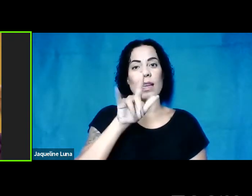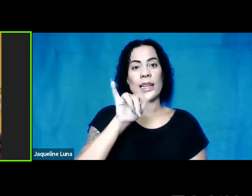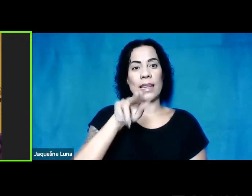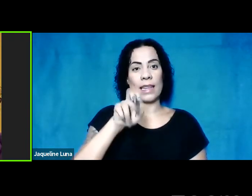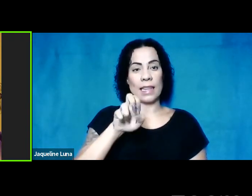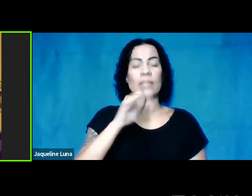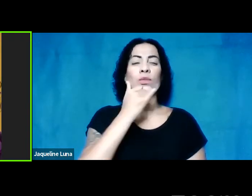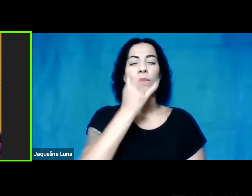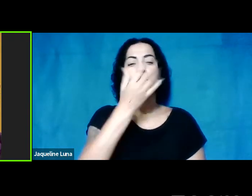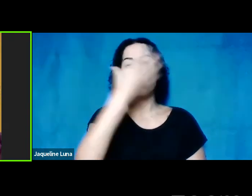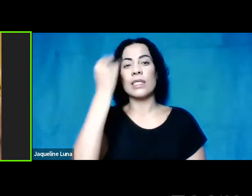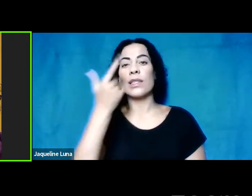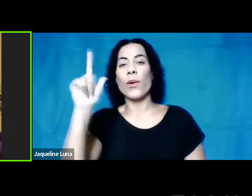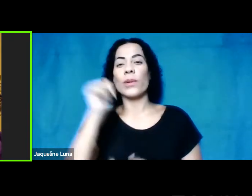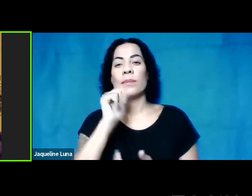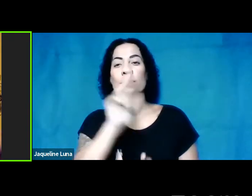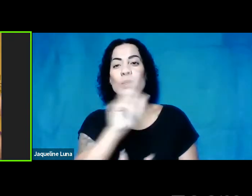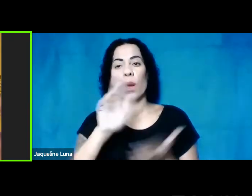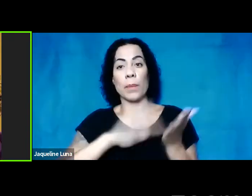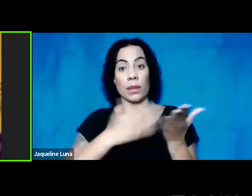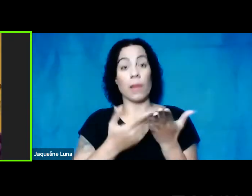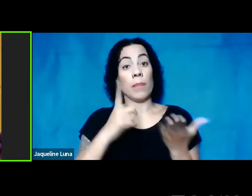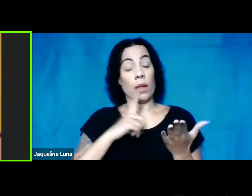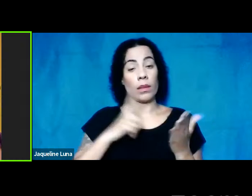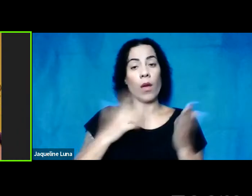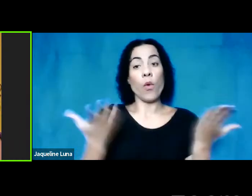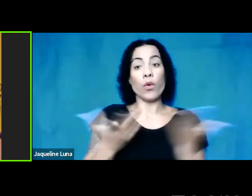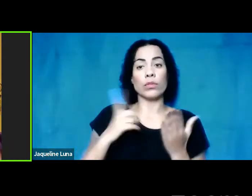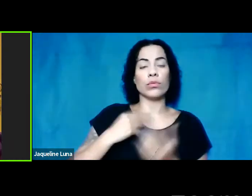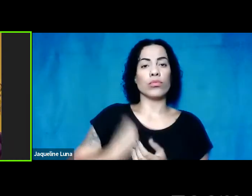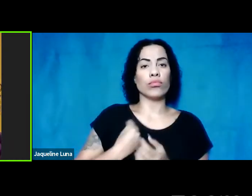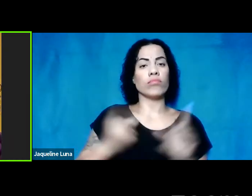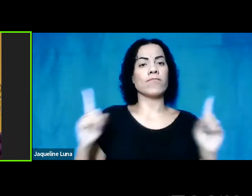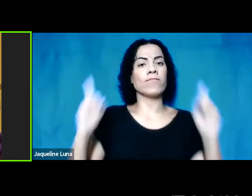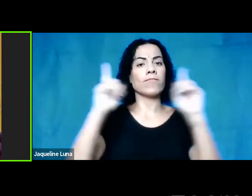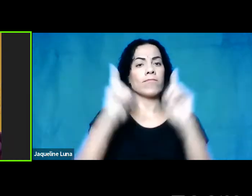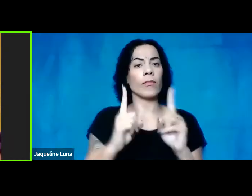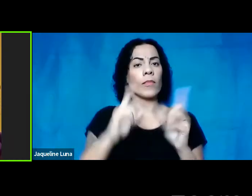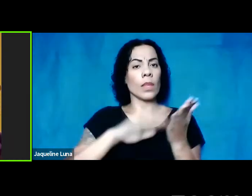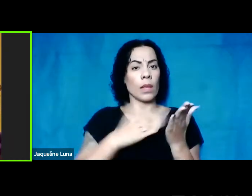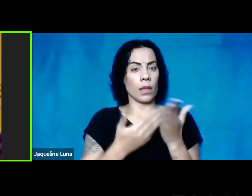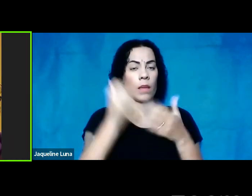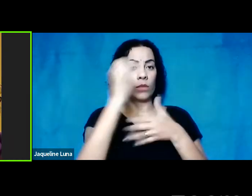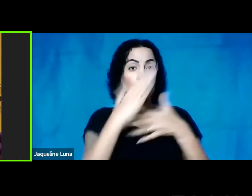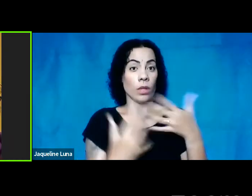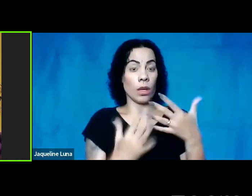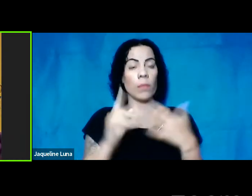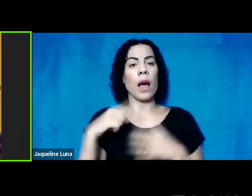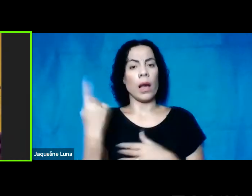Libras, mas temos aqui as nossas companheiras intérpretes de Libras. A gente tem conseguido garantir não só